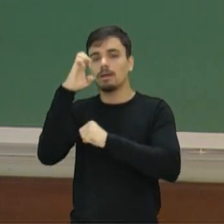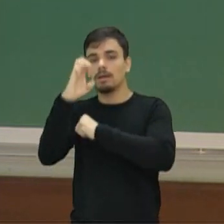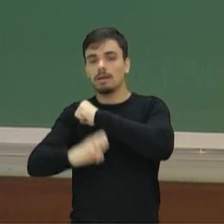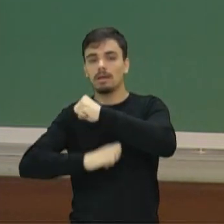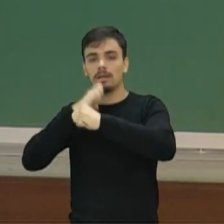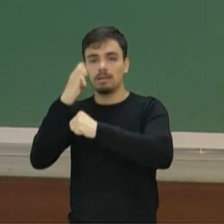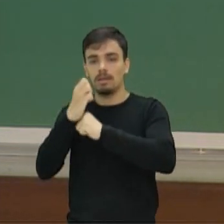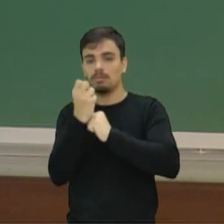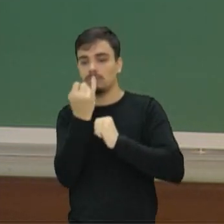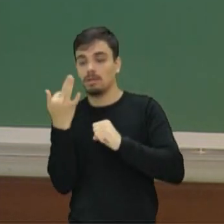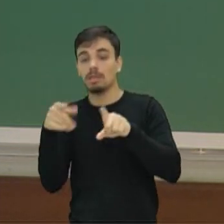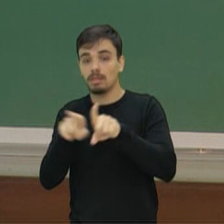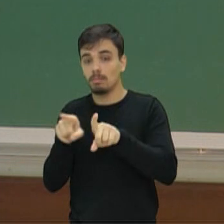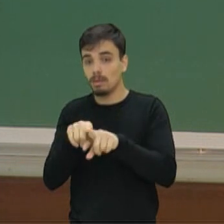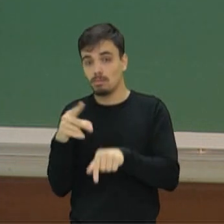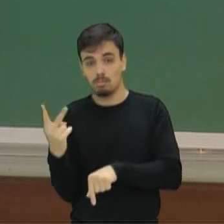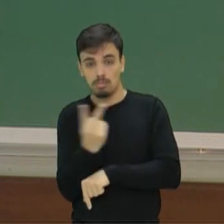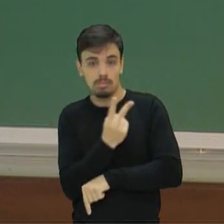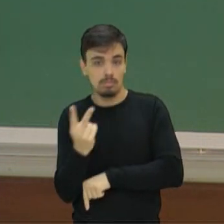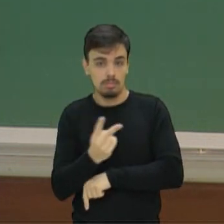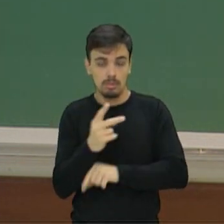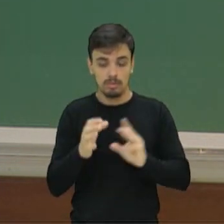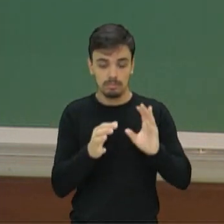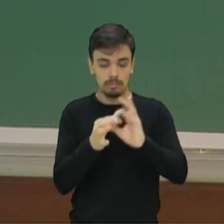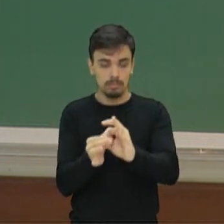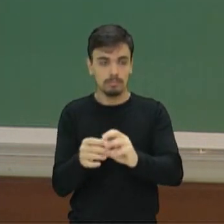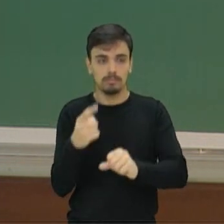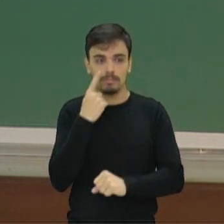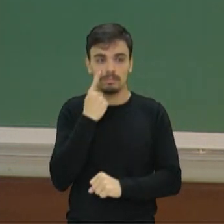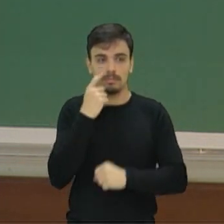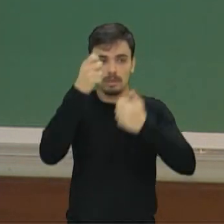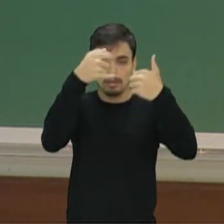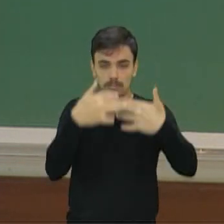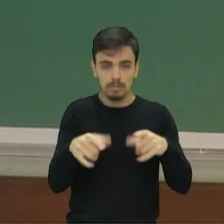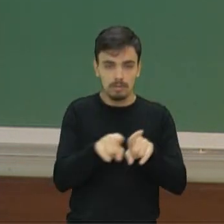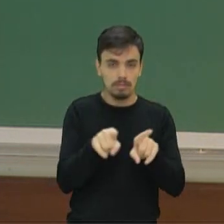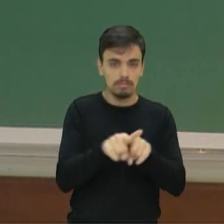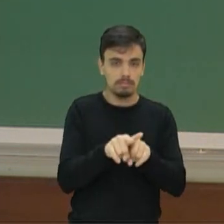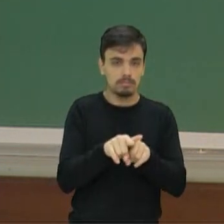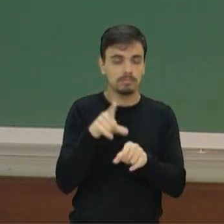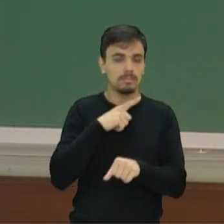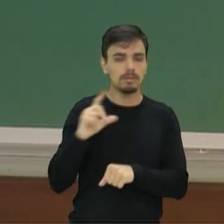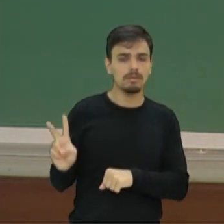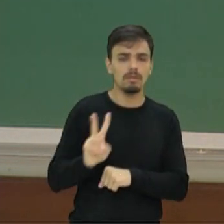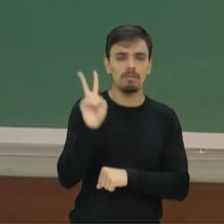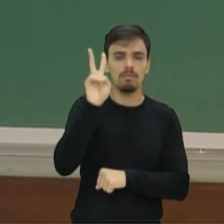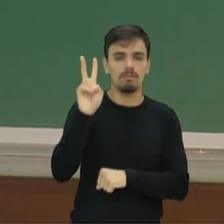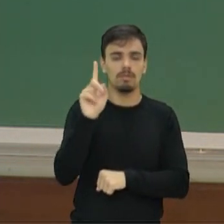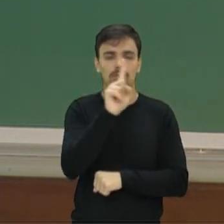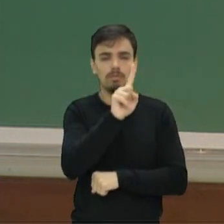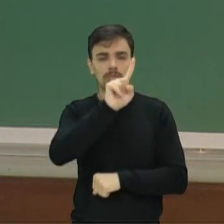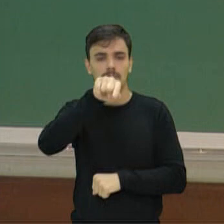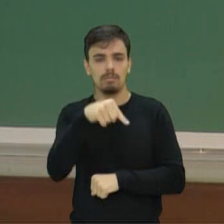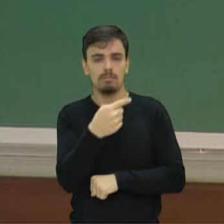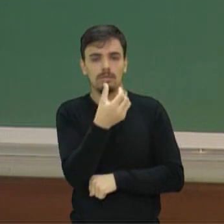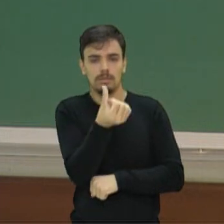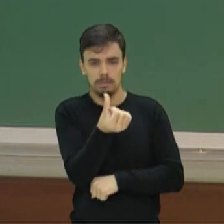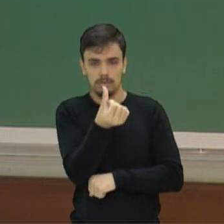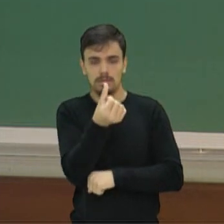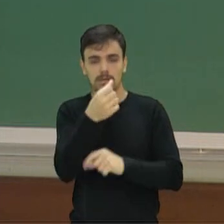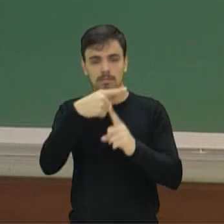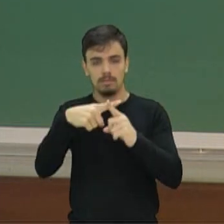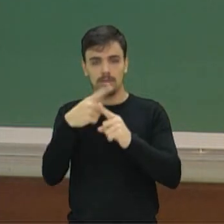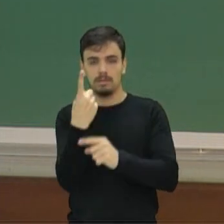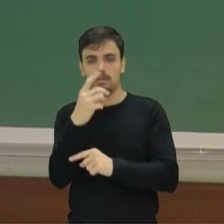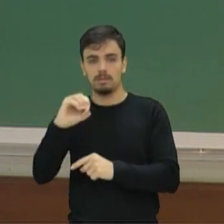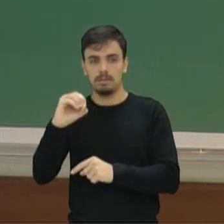elétron. Pessoal, olha que curioso. Eu já vou pôr aqui a carga do próton. Ele chegou com um valor igual a 1,6 vezes 10